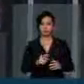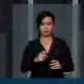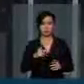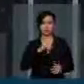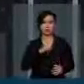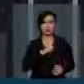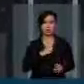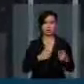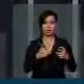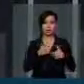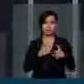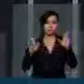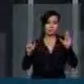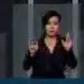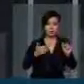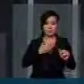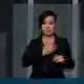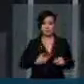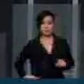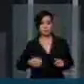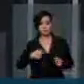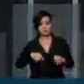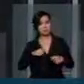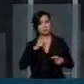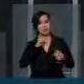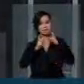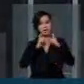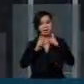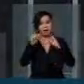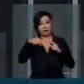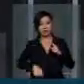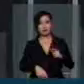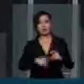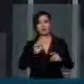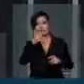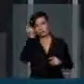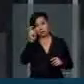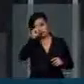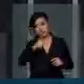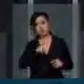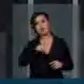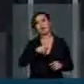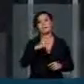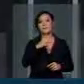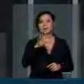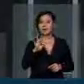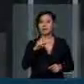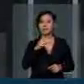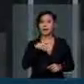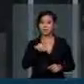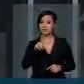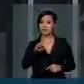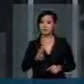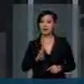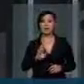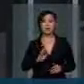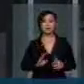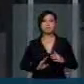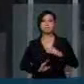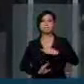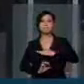Essa coalizão, que é coordenada pelo PT e pelo PMDB, chegou a um esgotamento. Ela está baseada